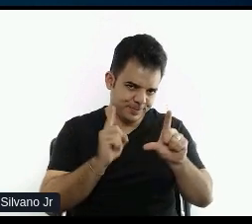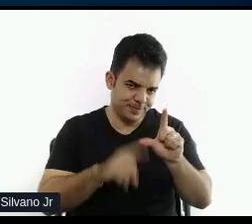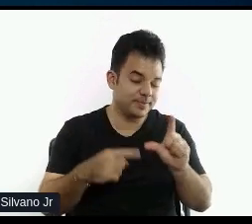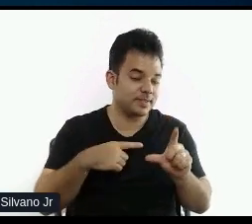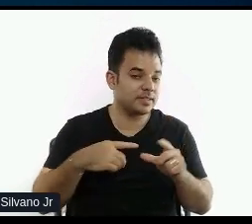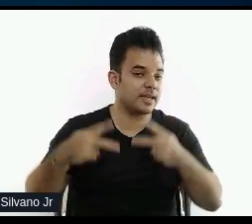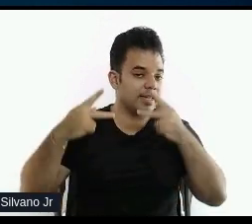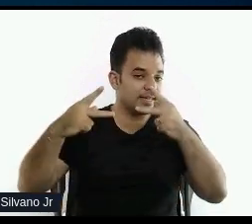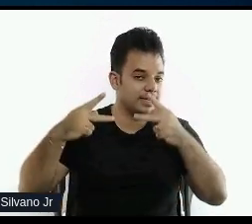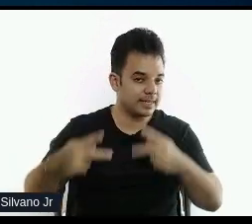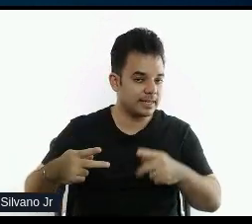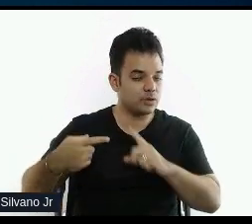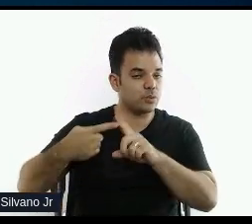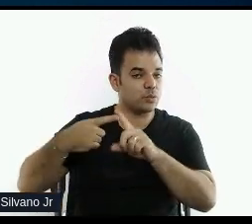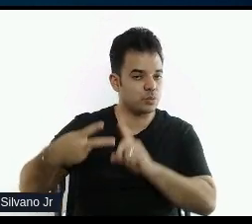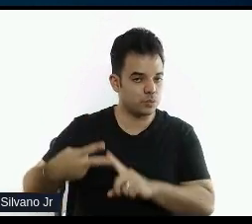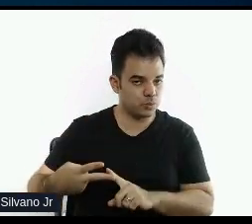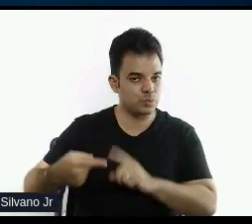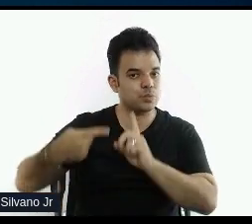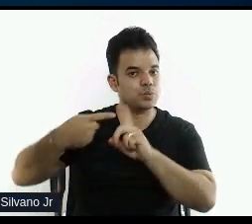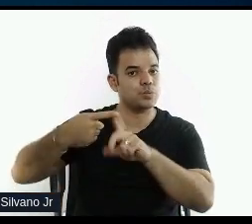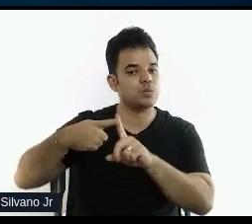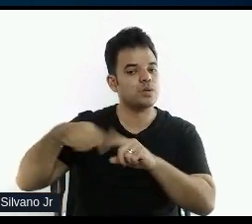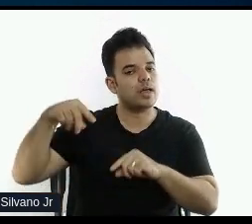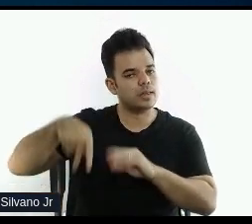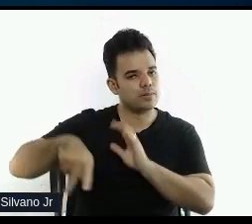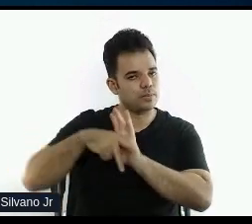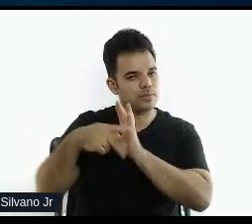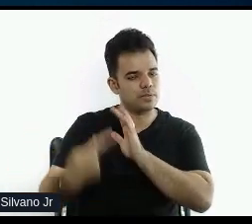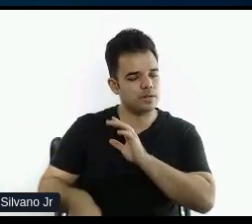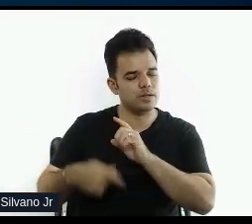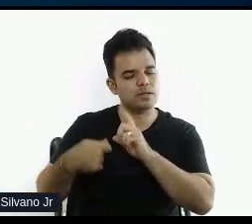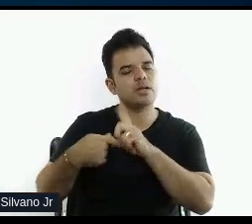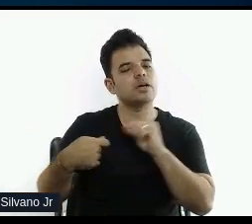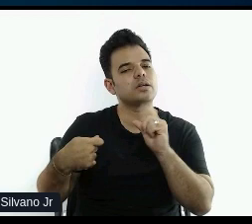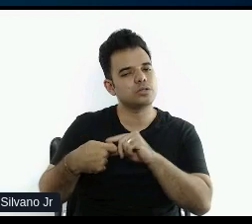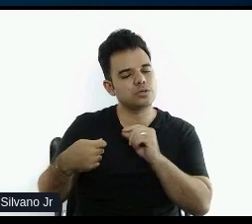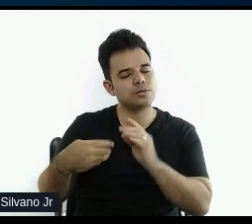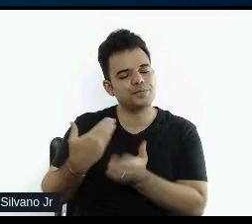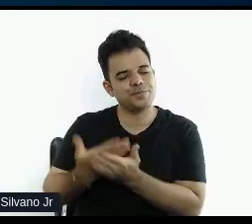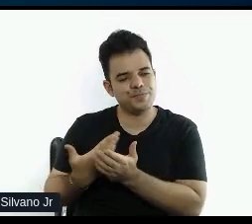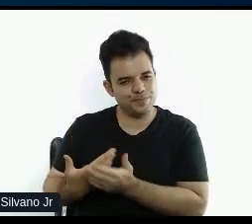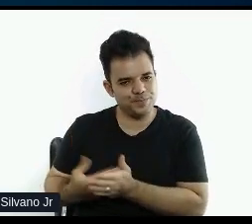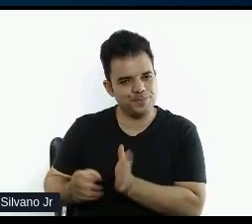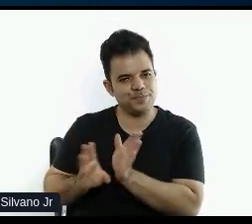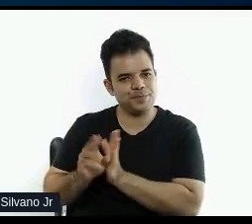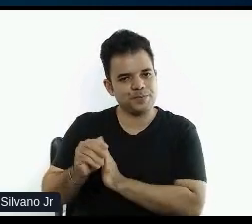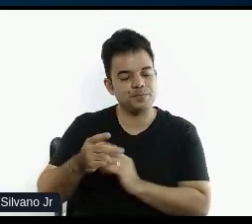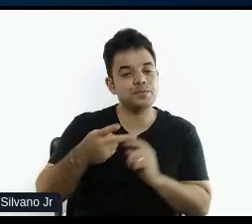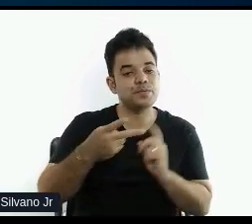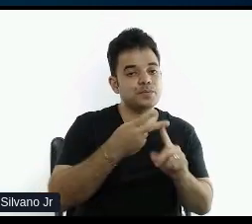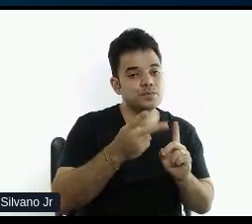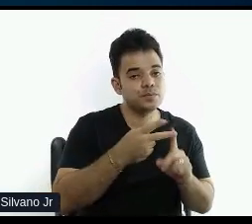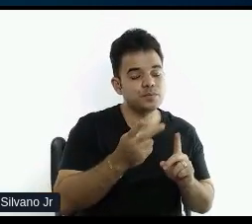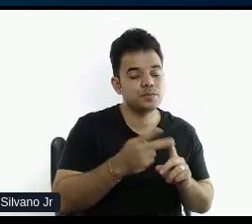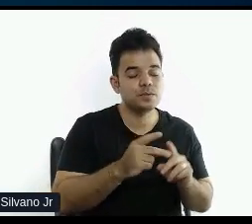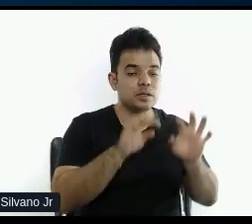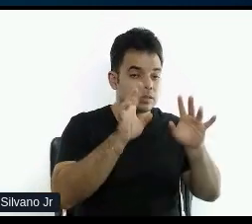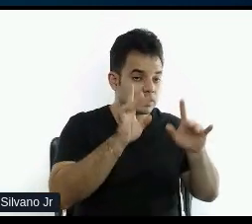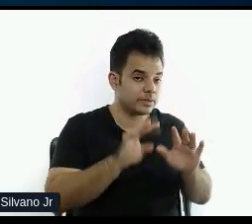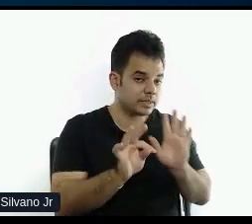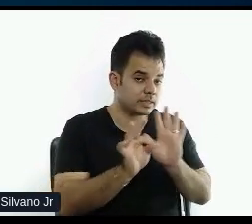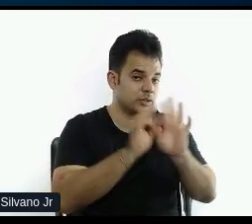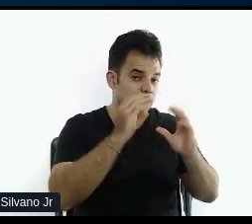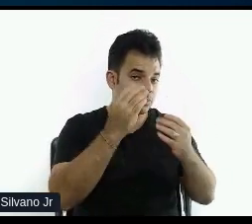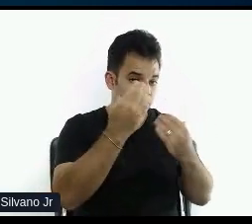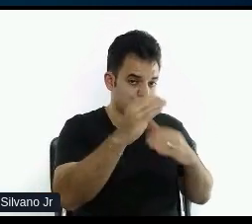nesse slide. Um link para esse artigo que eu comentei, do time de pesquisa do Google, e um link para um texto de blog que eu escrevi, que eu explico